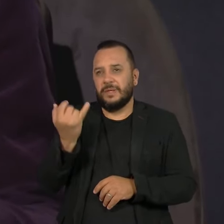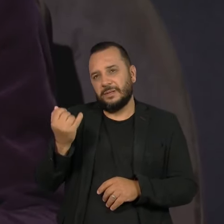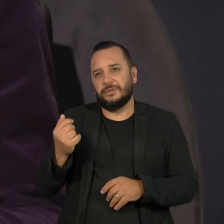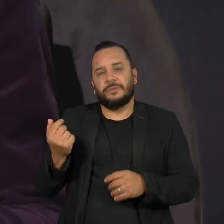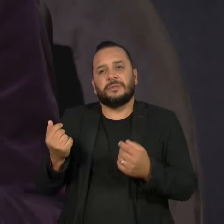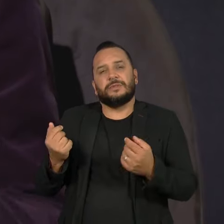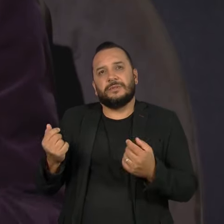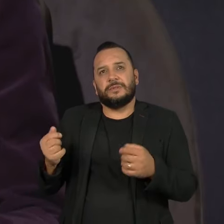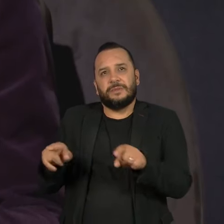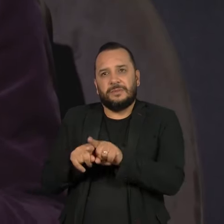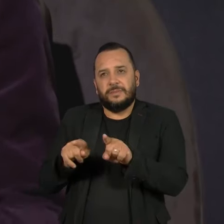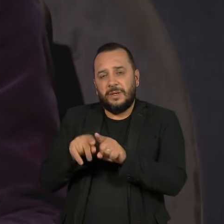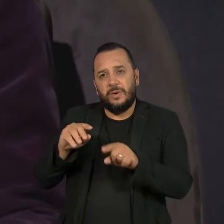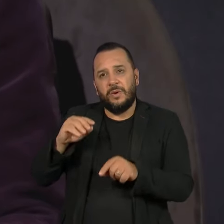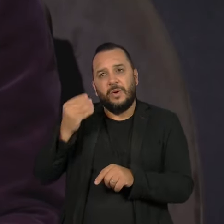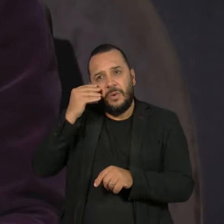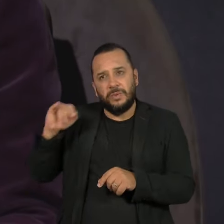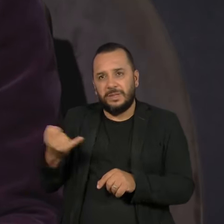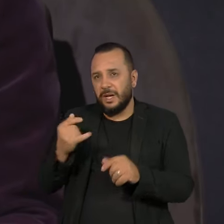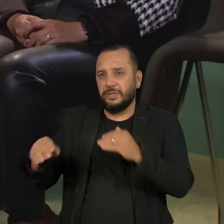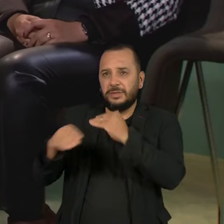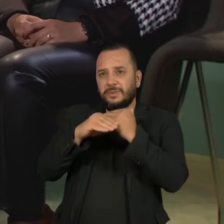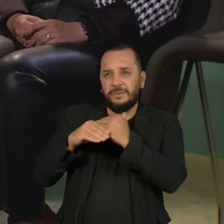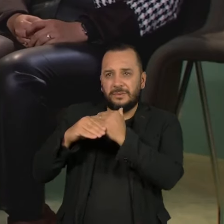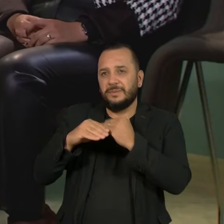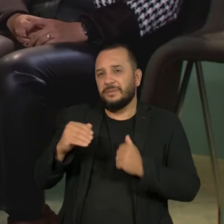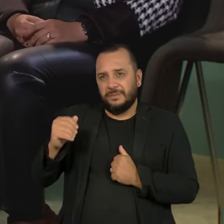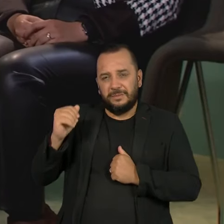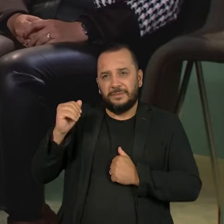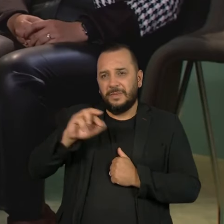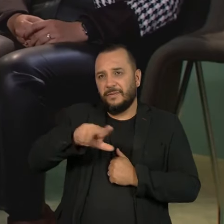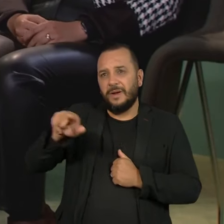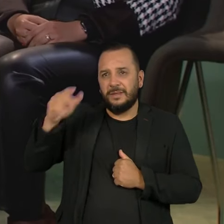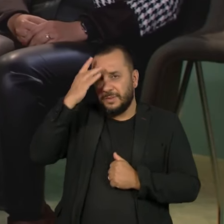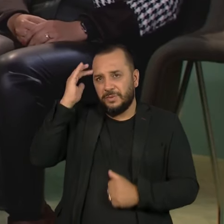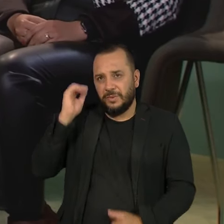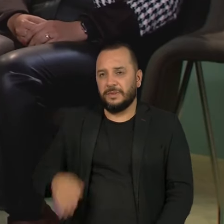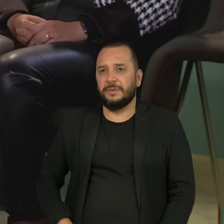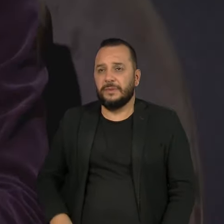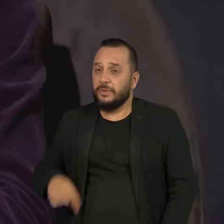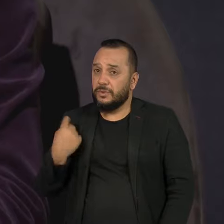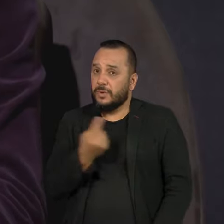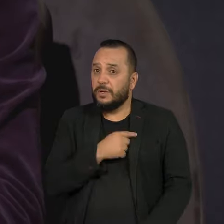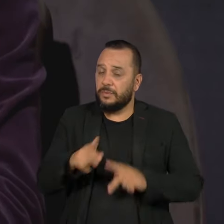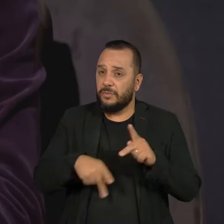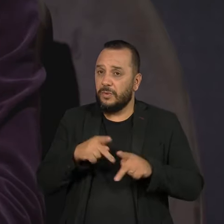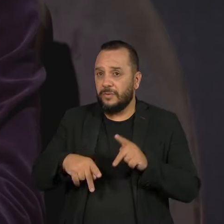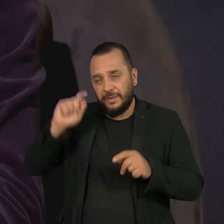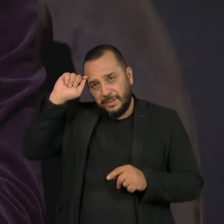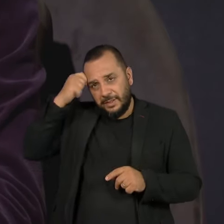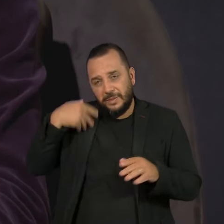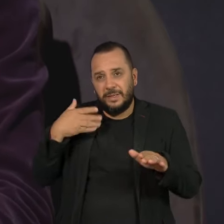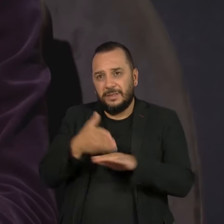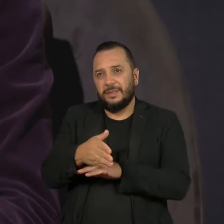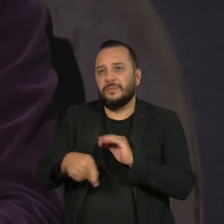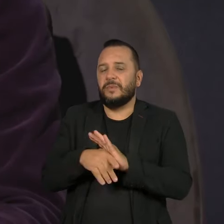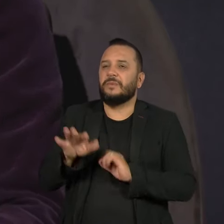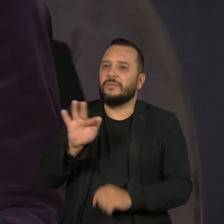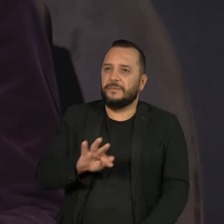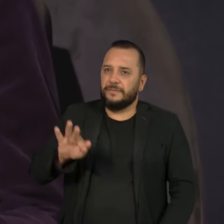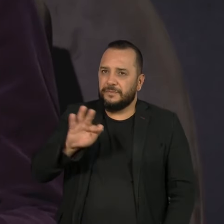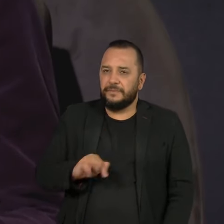igualdade de oportunidades para mais pessoas, né? E nós, população negra, entrando na universidade, a